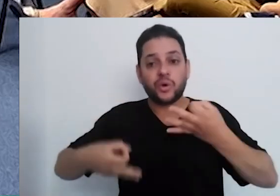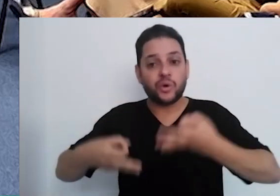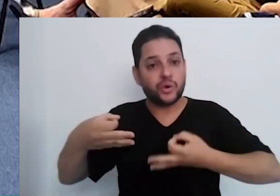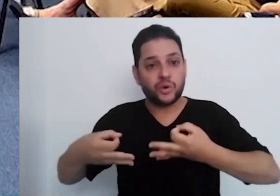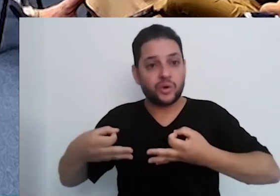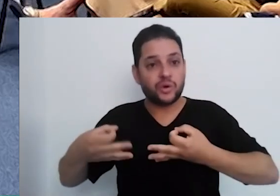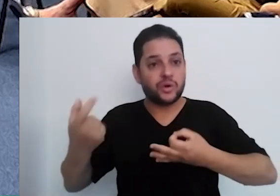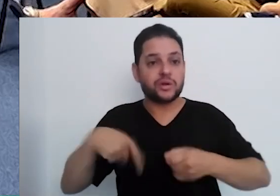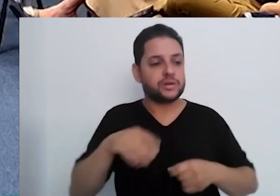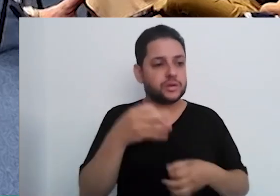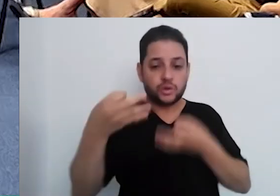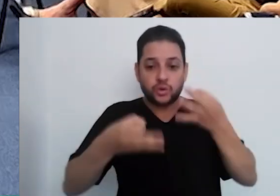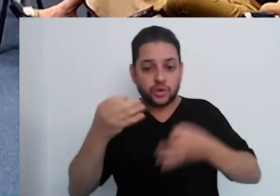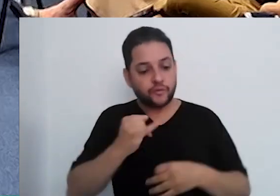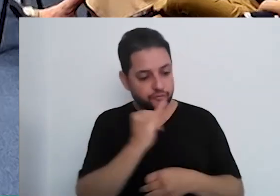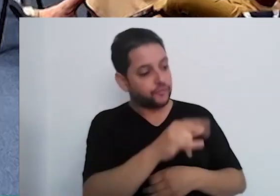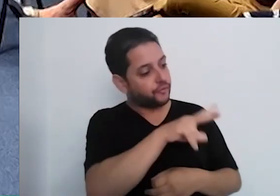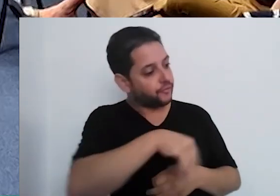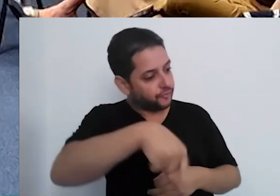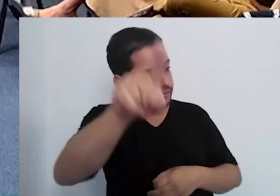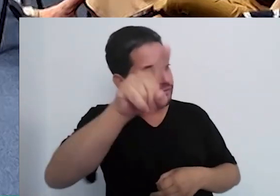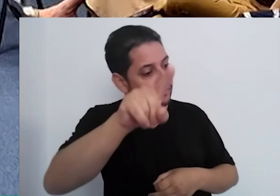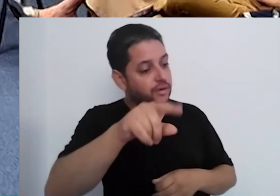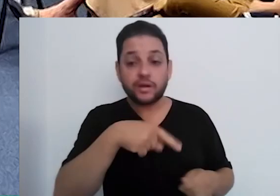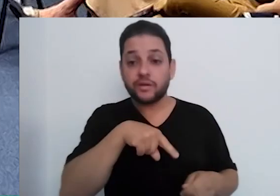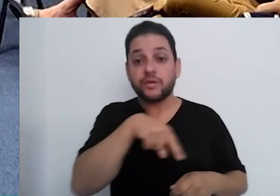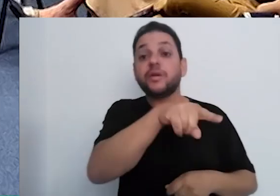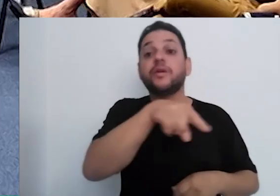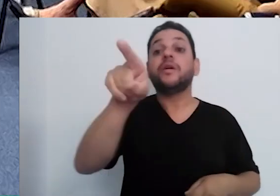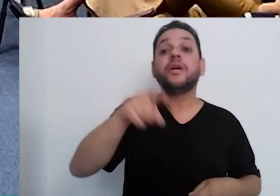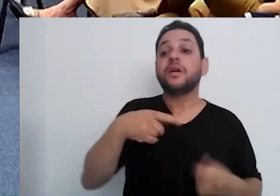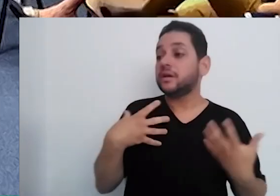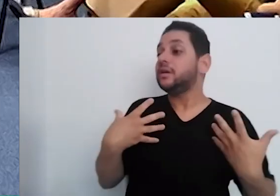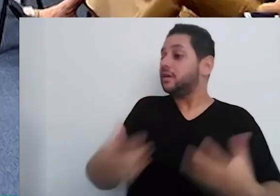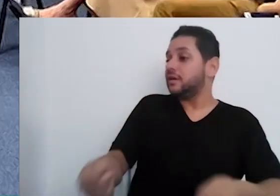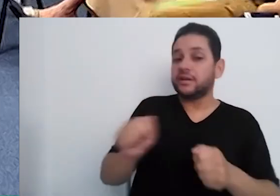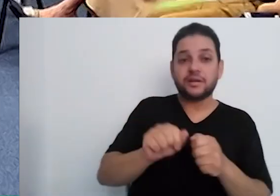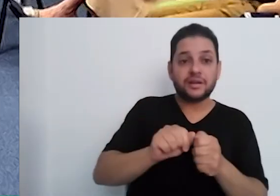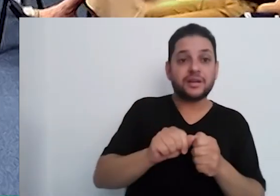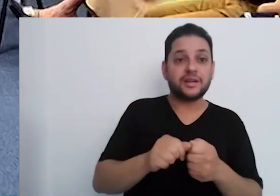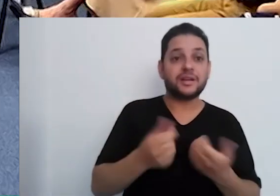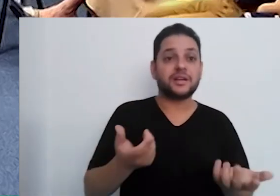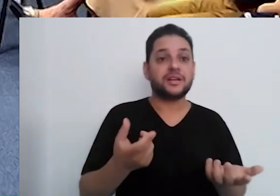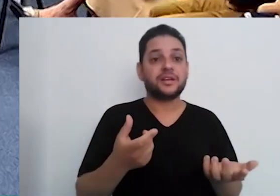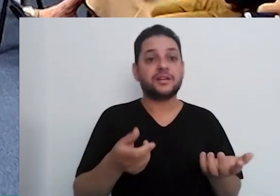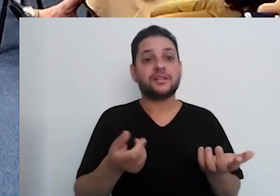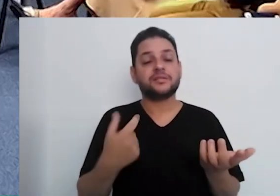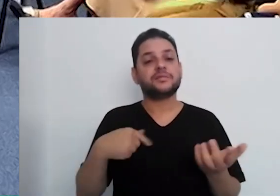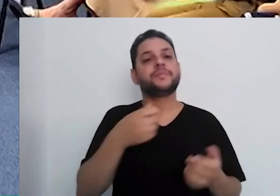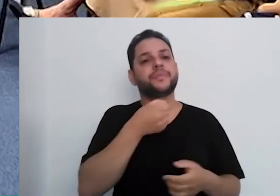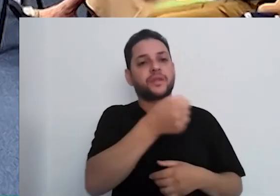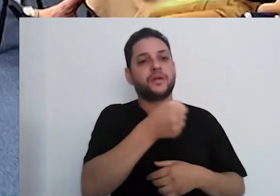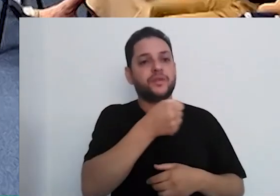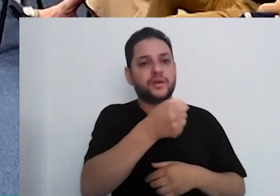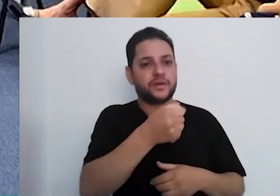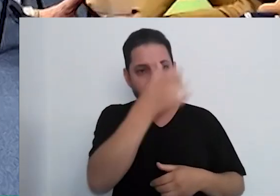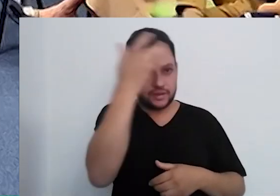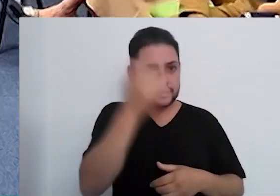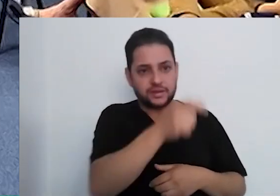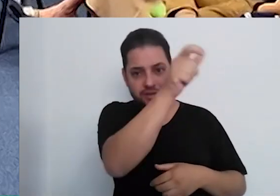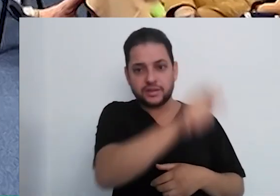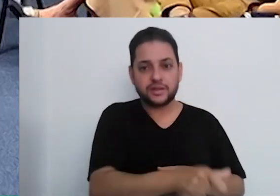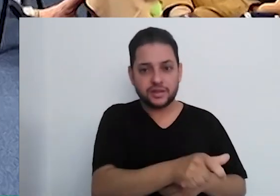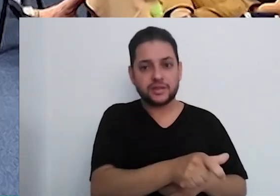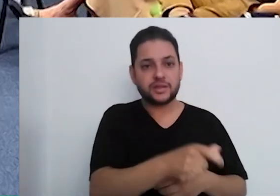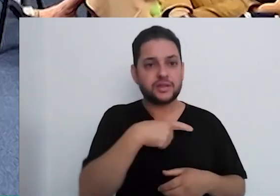coisa você vai fazer você vai fazer porque eu eu cheguei a entrevistar eh eu cheguei a entrevistar uma pessoa que que faz isso que